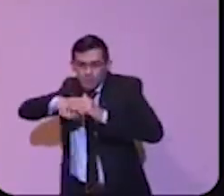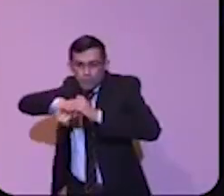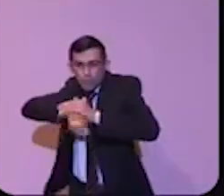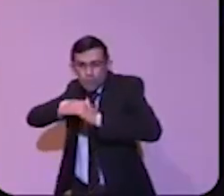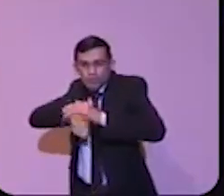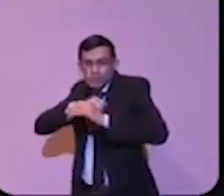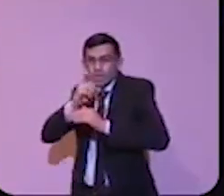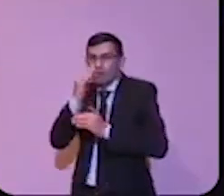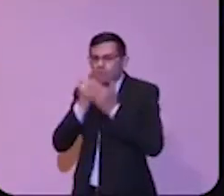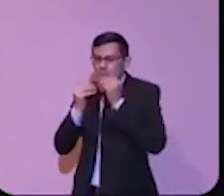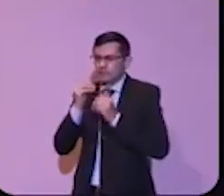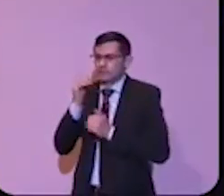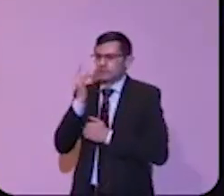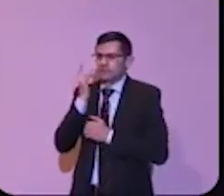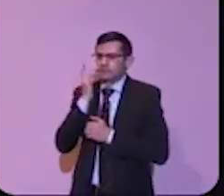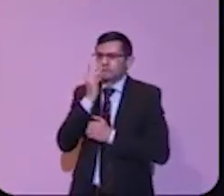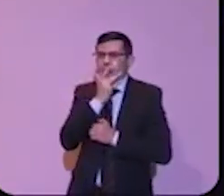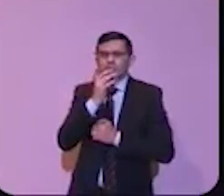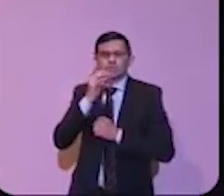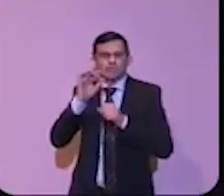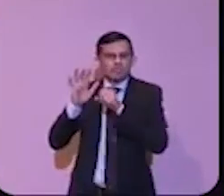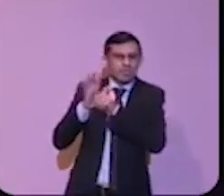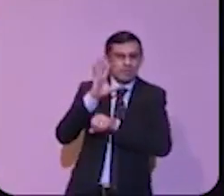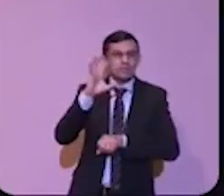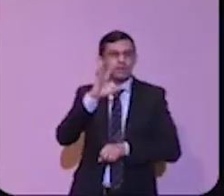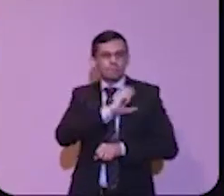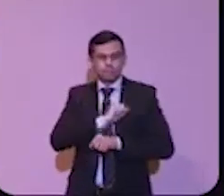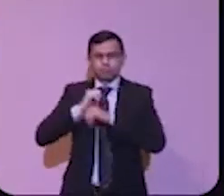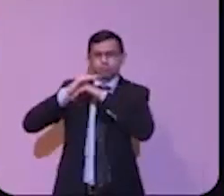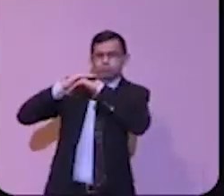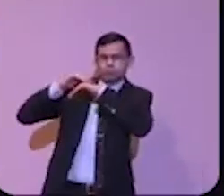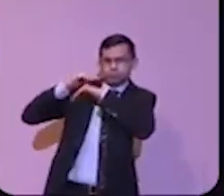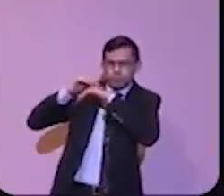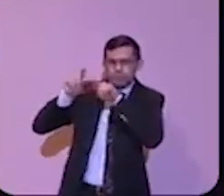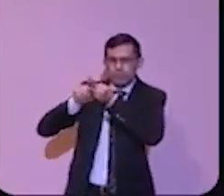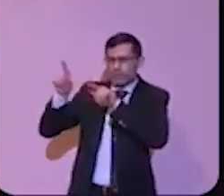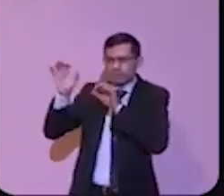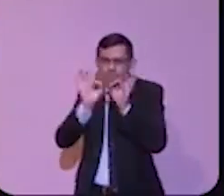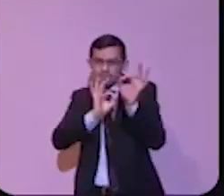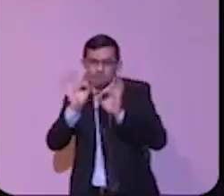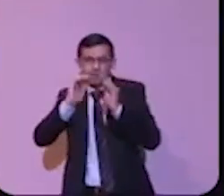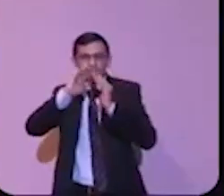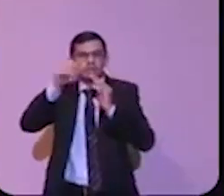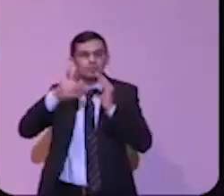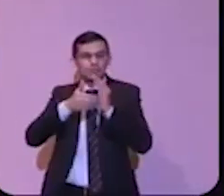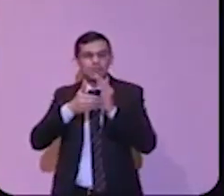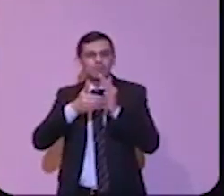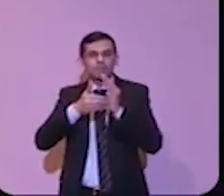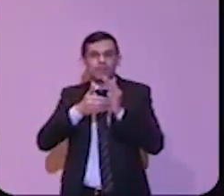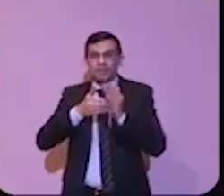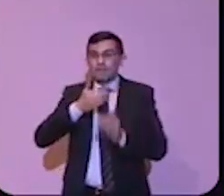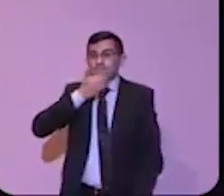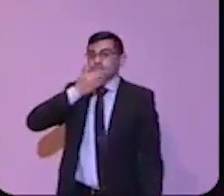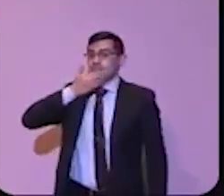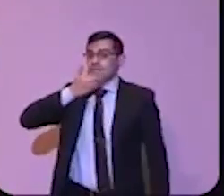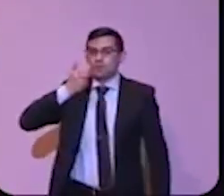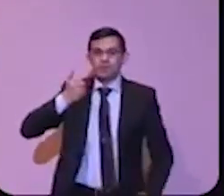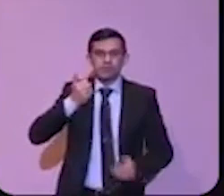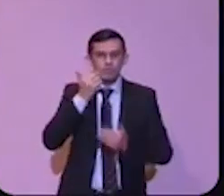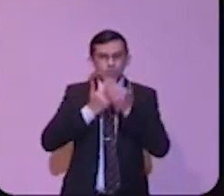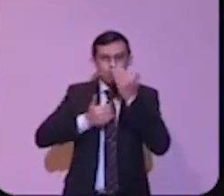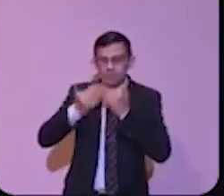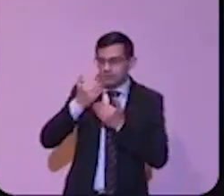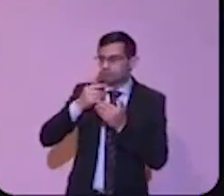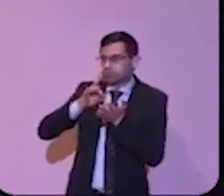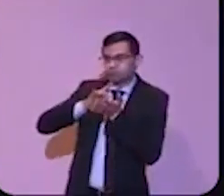muito amor, gente, muito amor e carinho, ela que prepara tudo isso, as melhores marmitas,